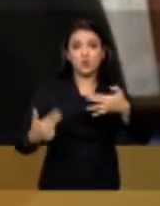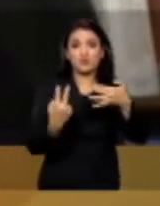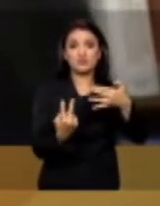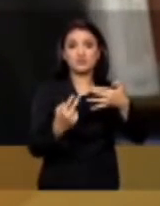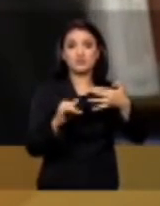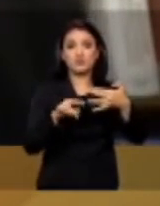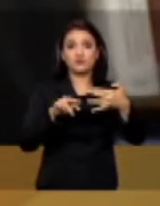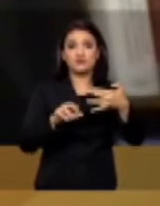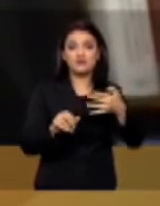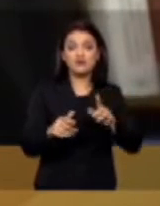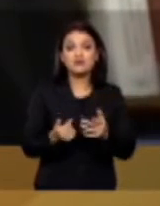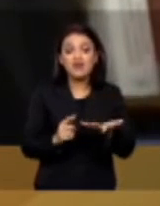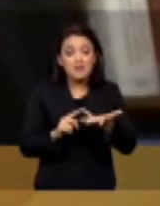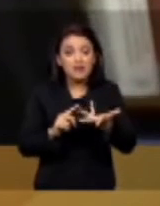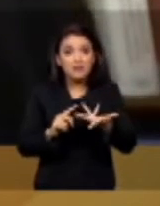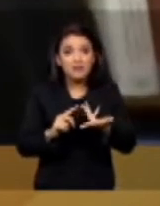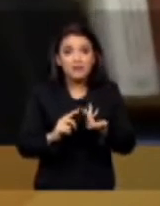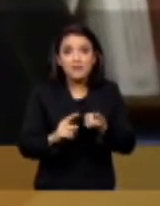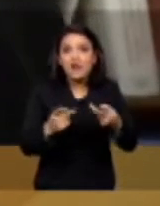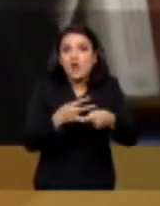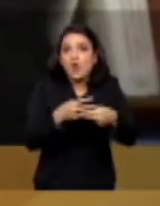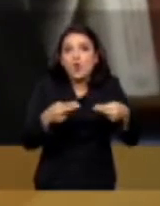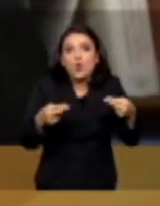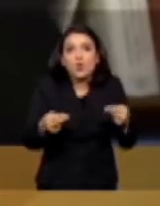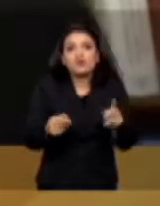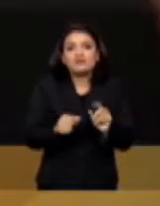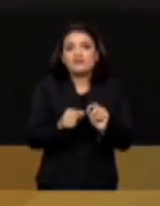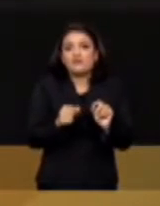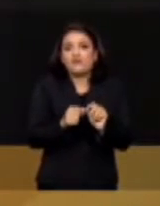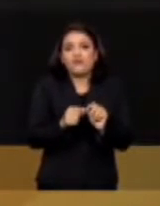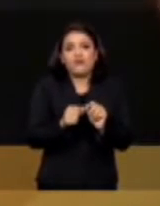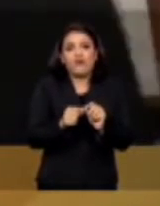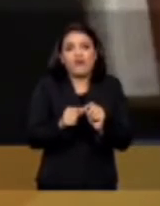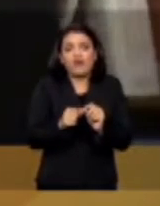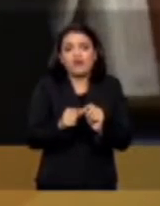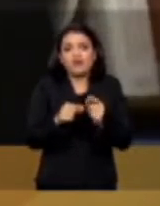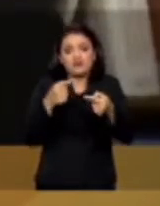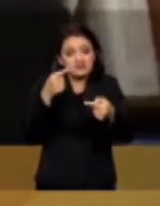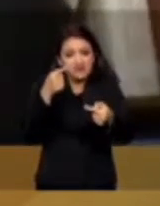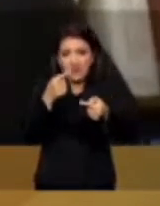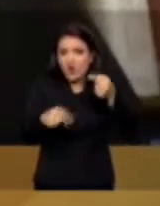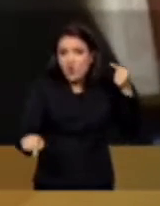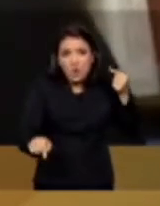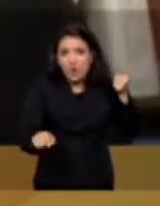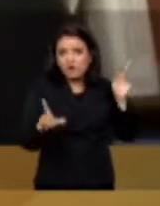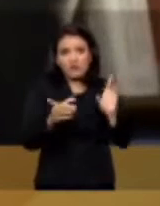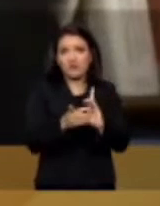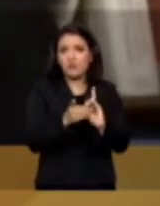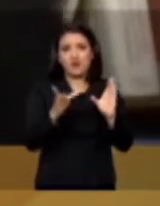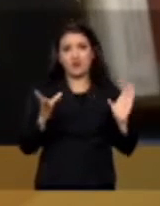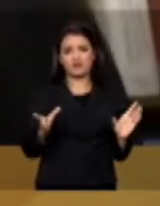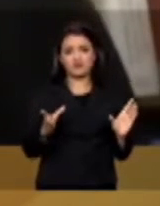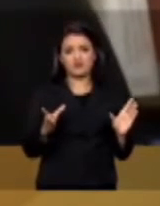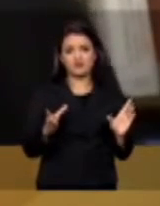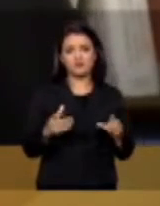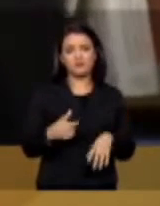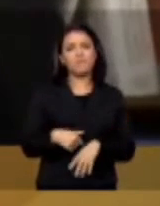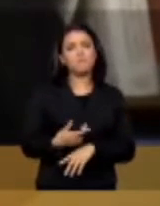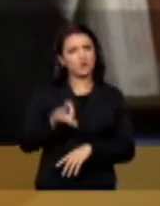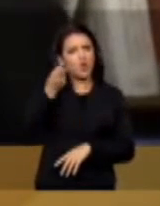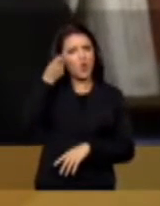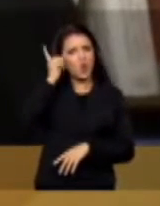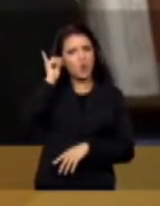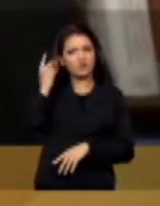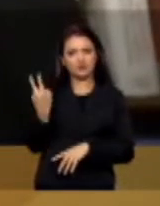outras atitudes absolutamente, a meu ver, incompatíveis com o Estado Democrático de Direito. Ainda ontem, na segunda